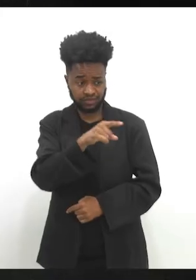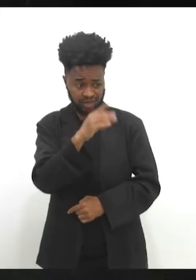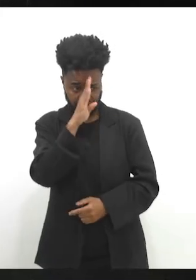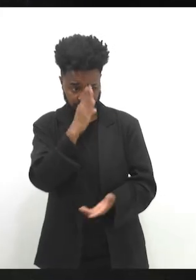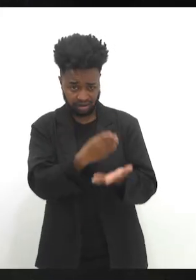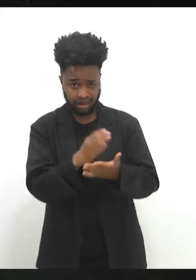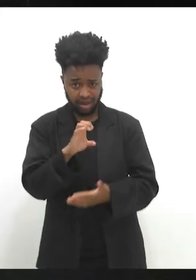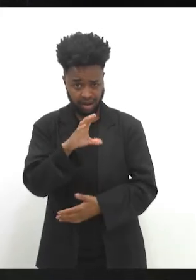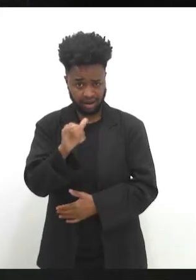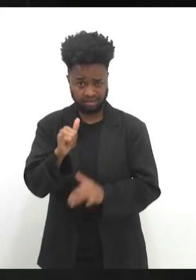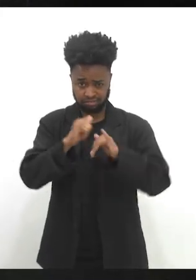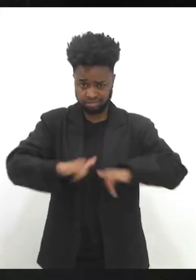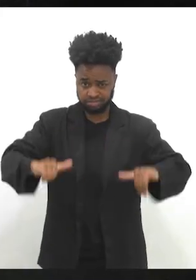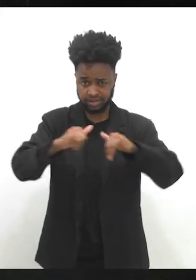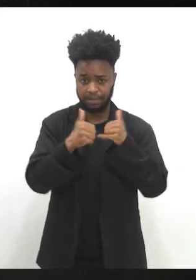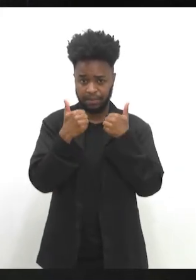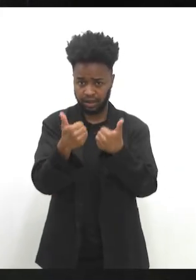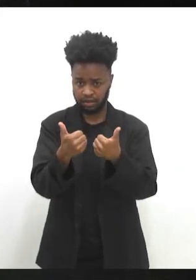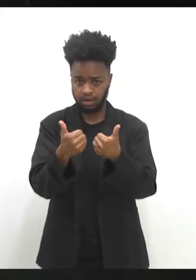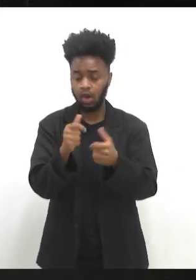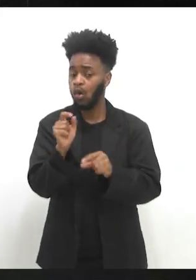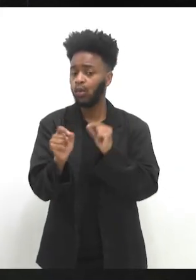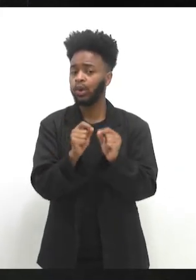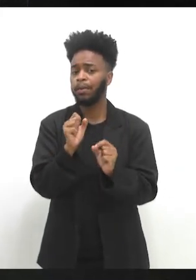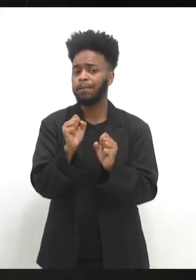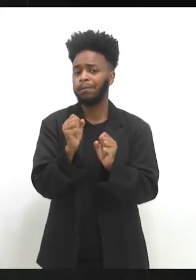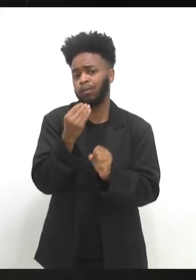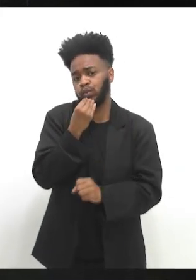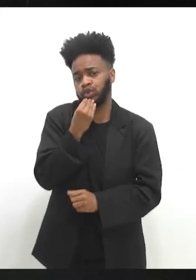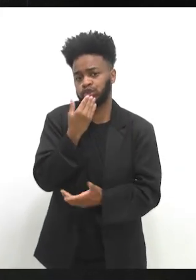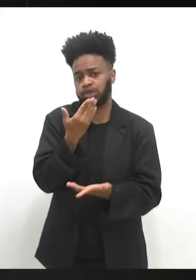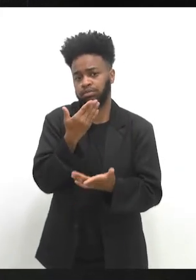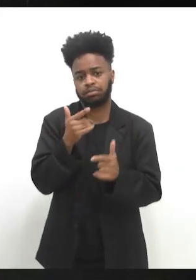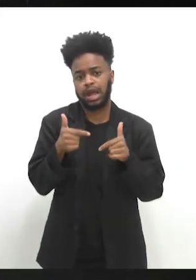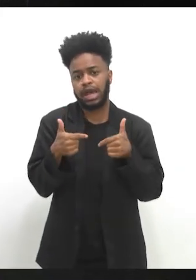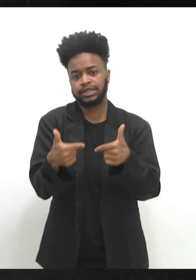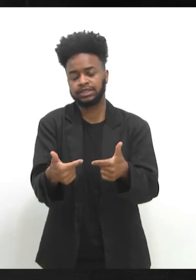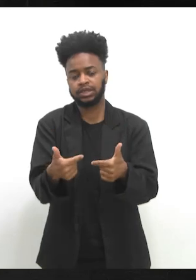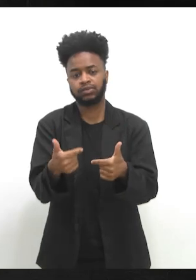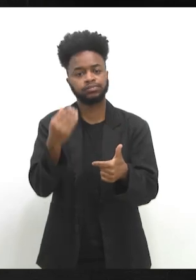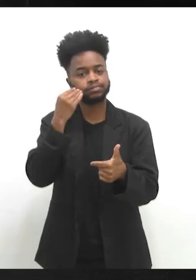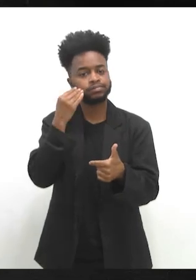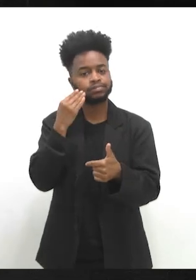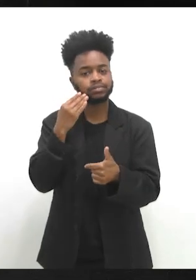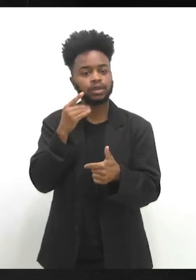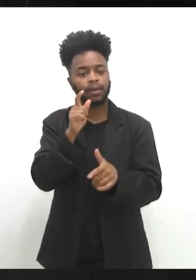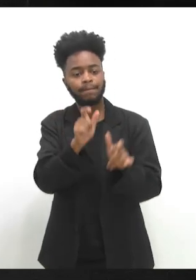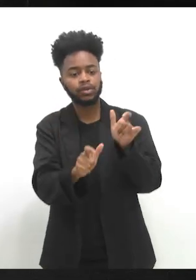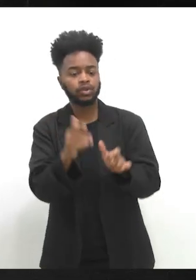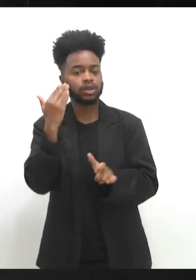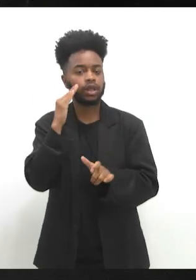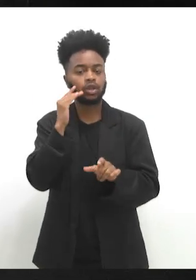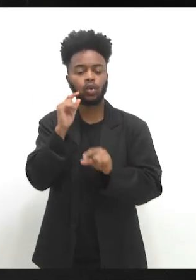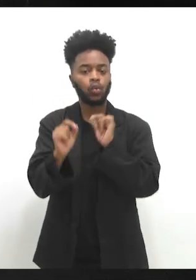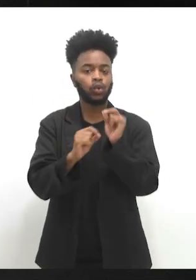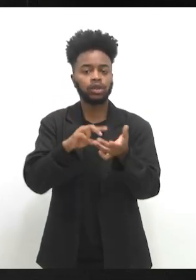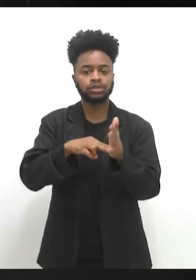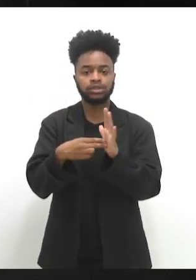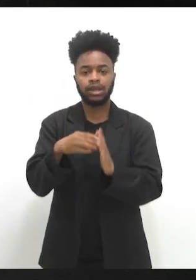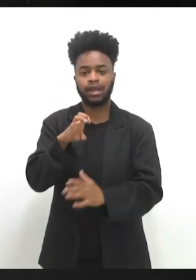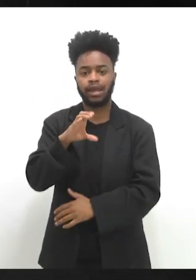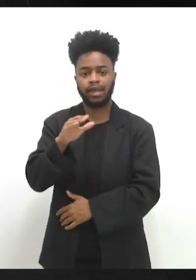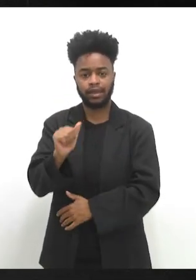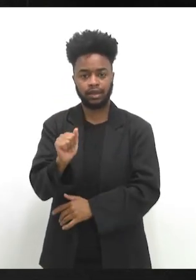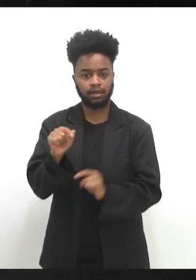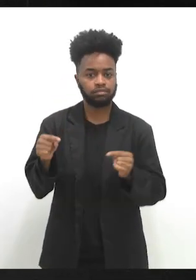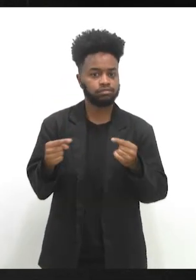ECA ele é bem divulgado? Assim, que ações podem ser feitas para que as pessoas tomem conhecimento do que o